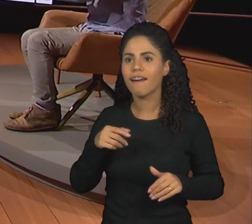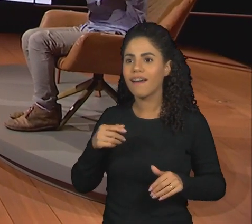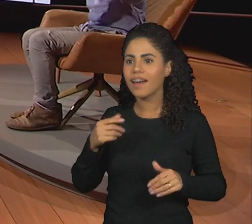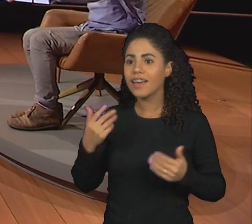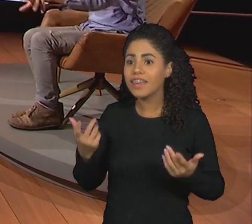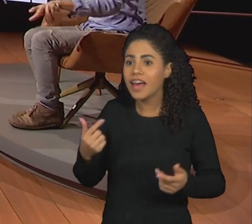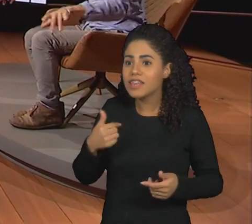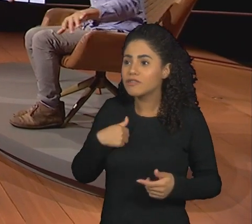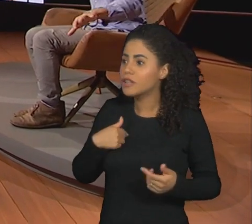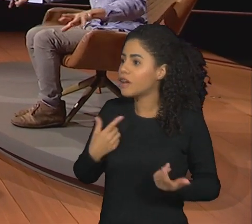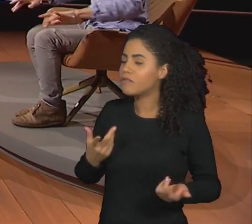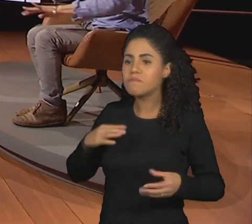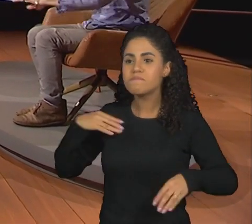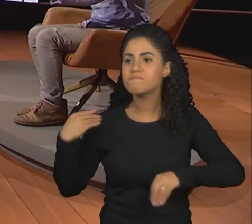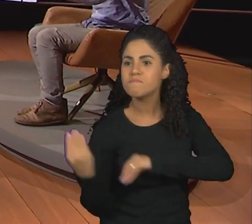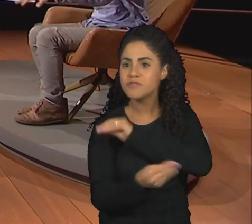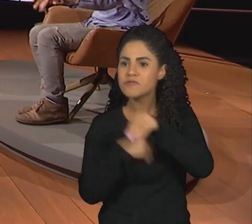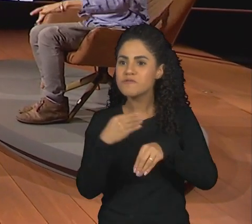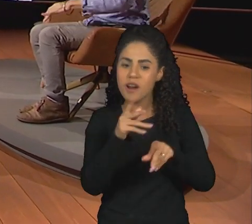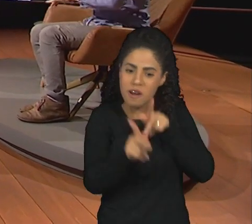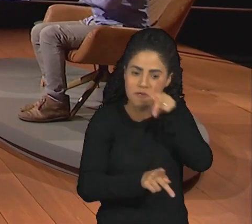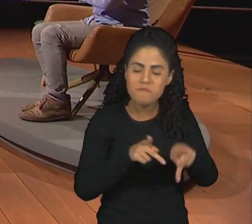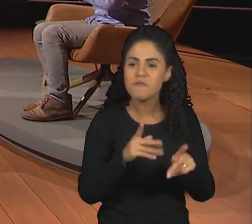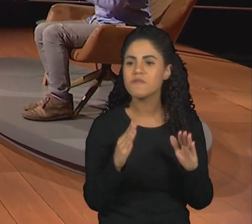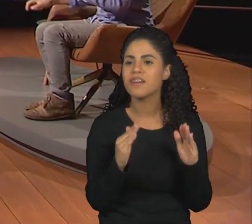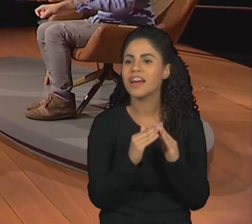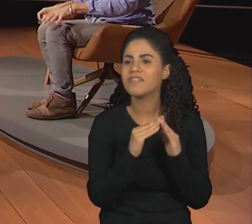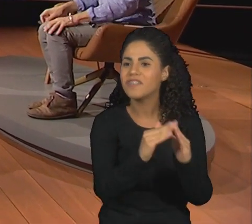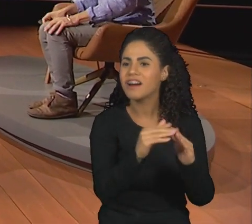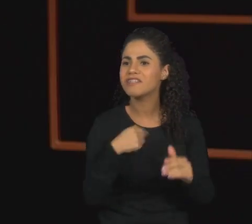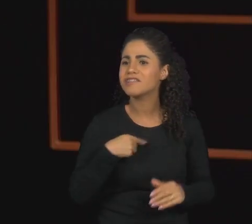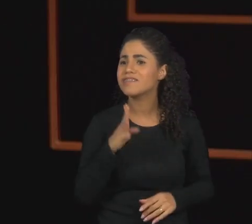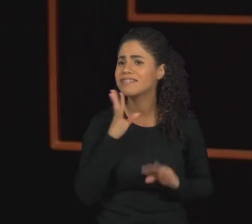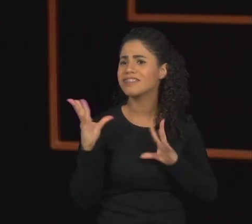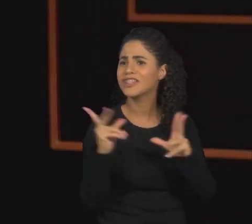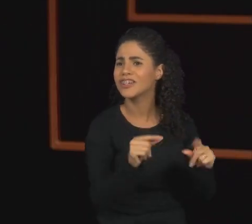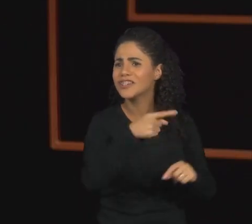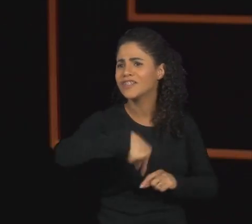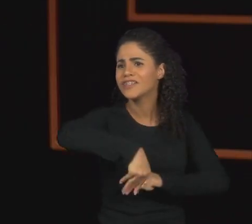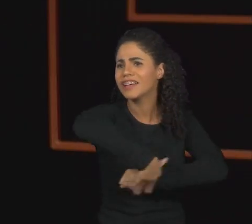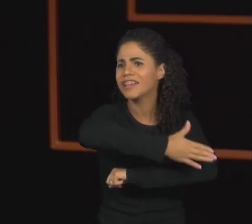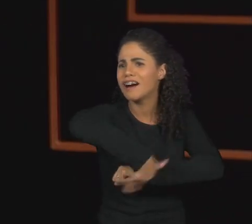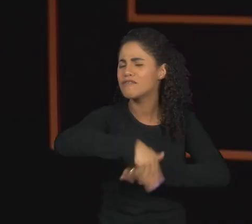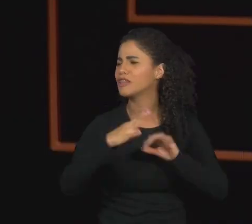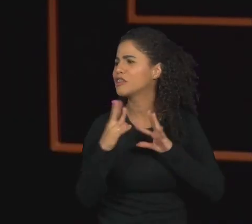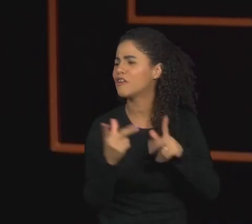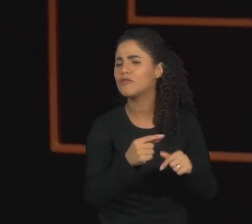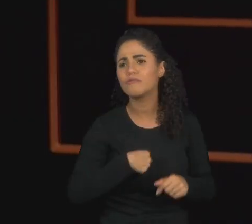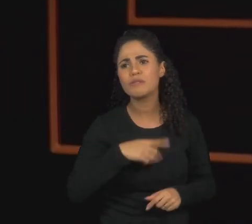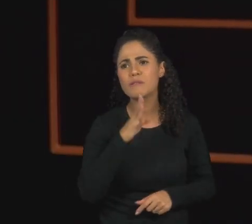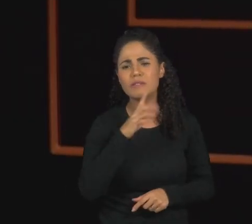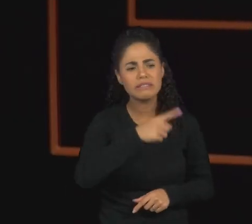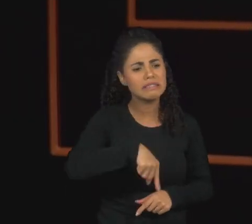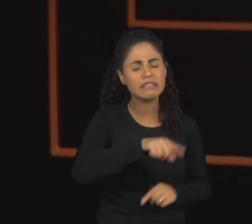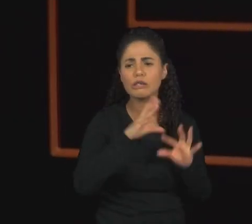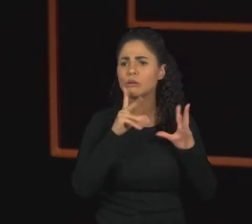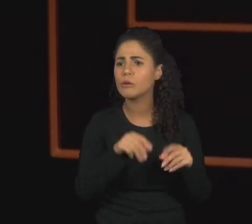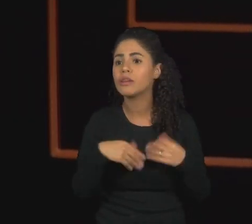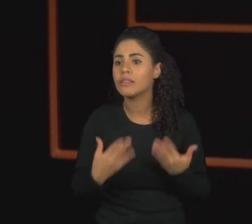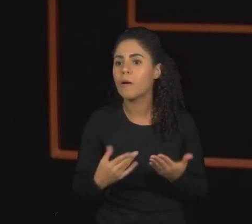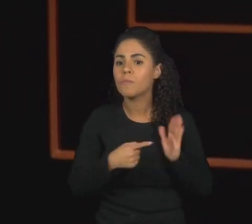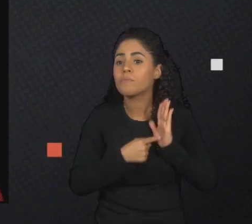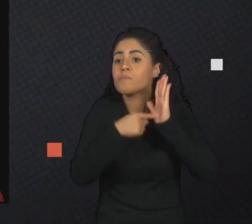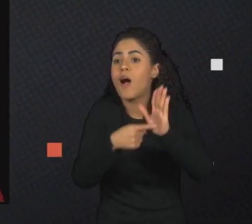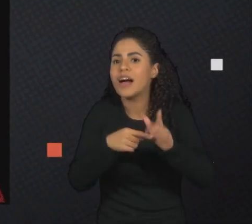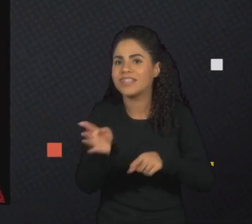eu já estava totalmente misturado ali com os moradores. Já tinha conhecido o pessoal do Rosana Bronx, o do Bronx. Tive a honra de